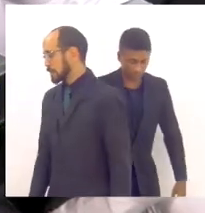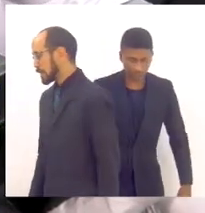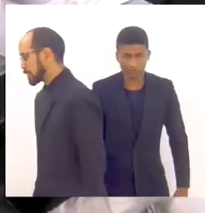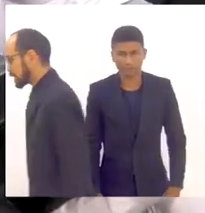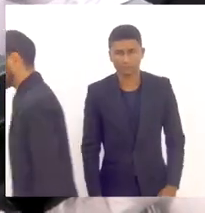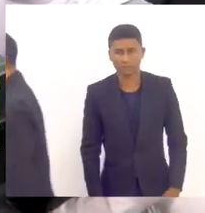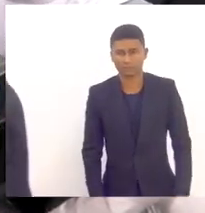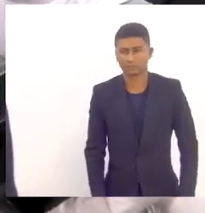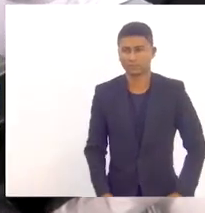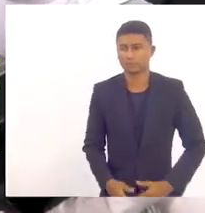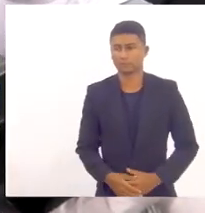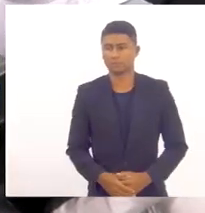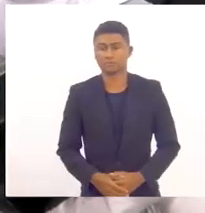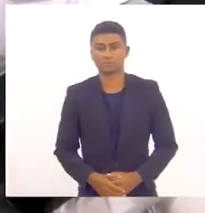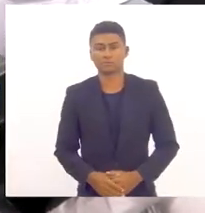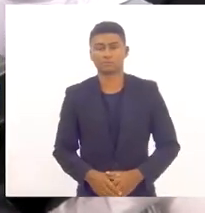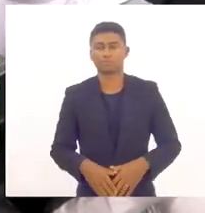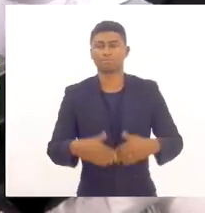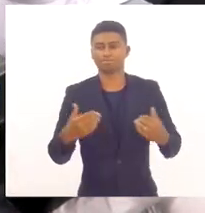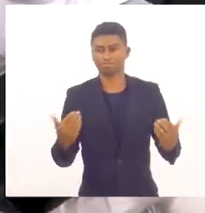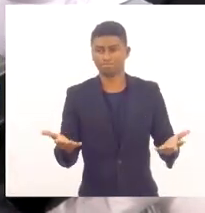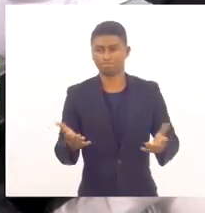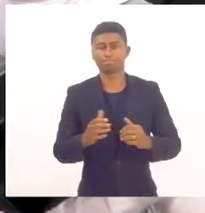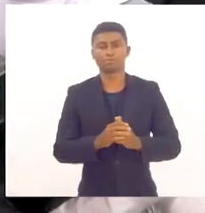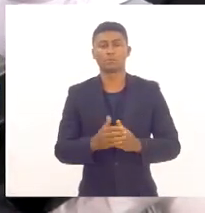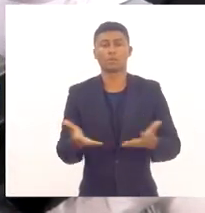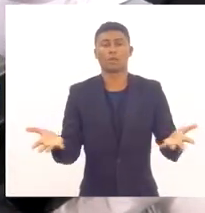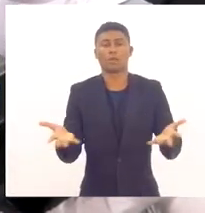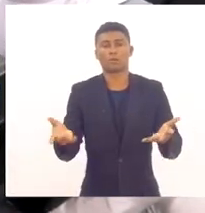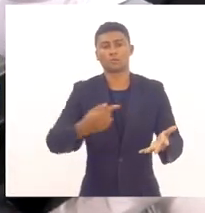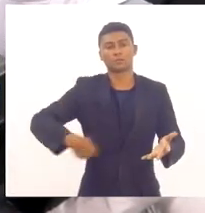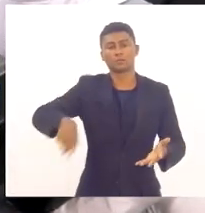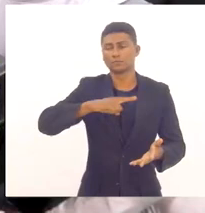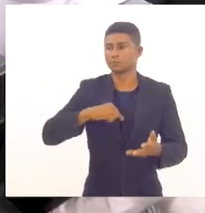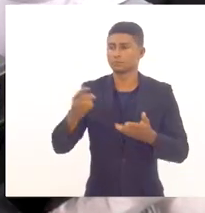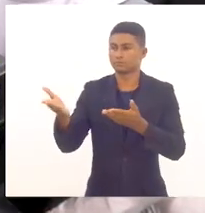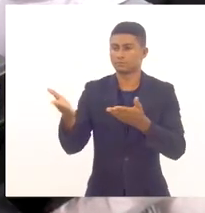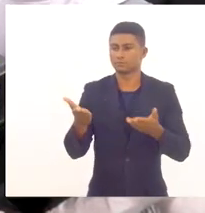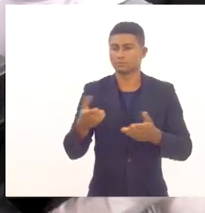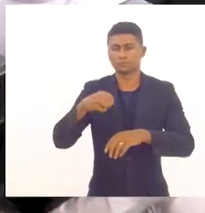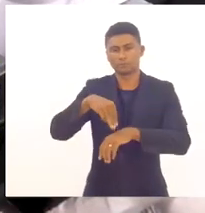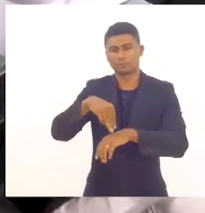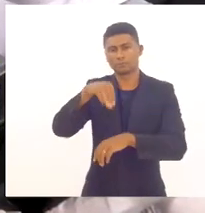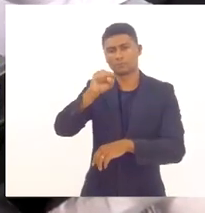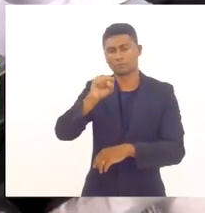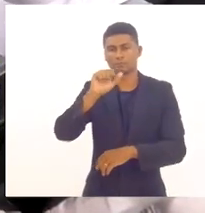vamos dar sequência aqui. Vamos ouvir, então,